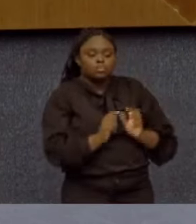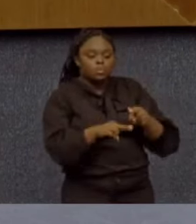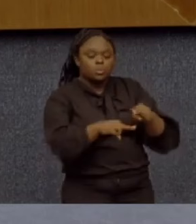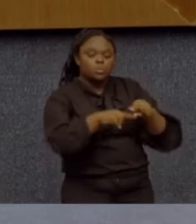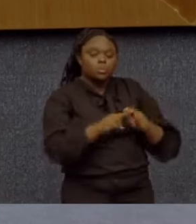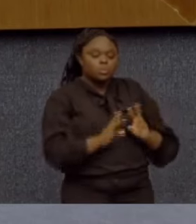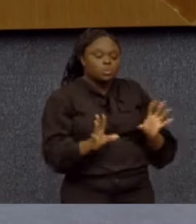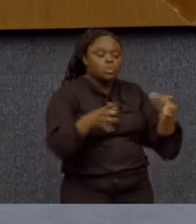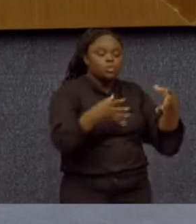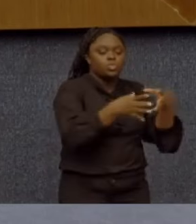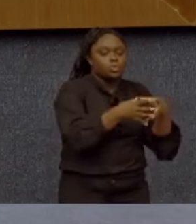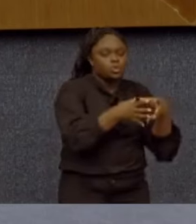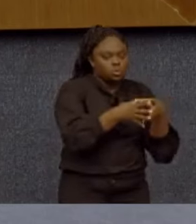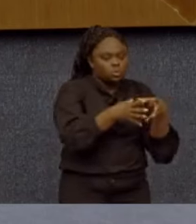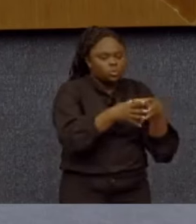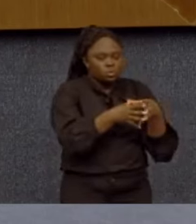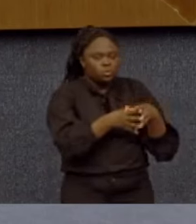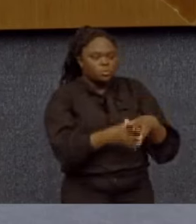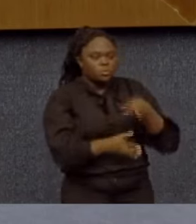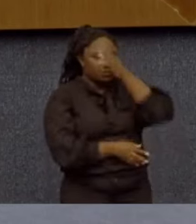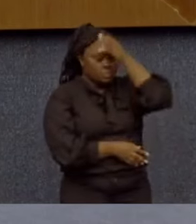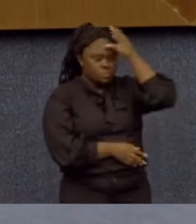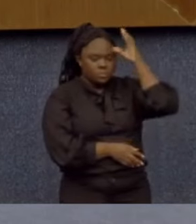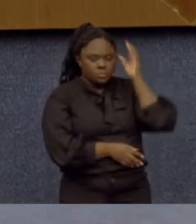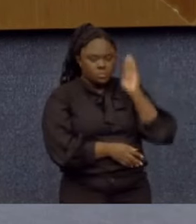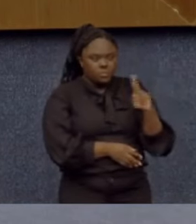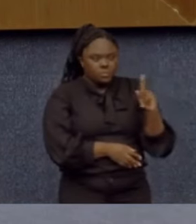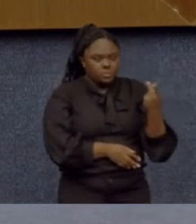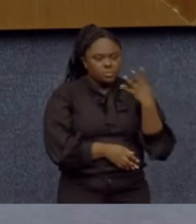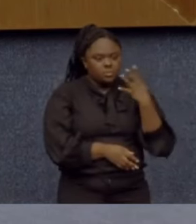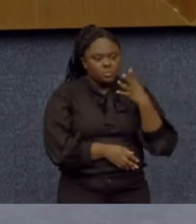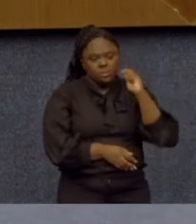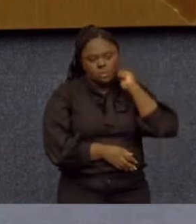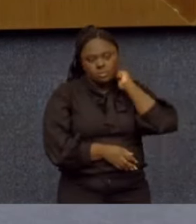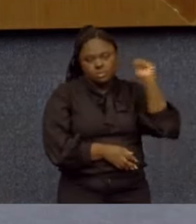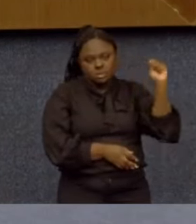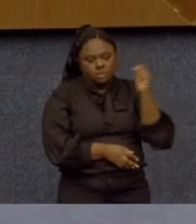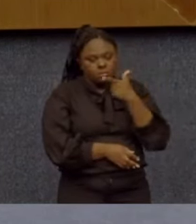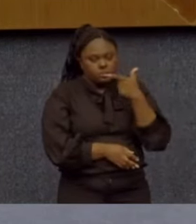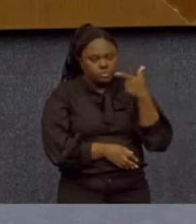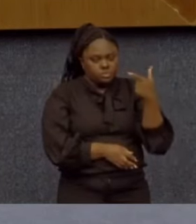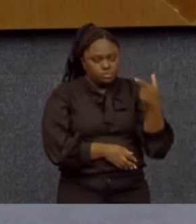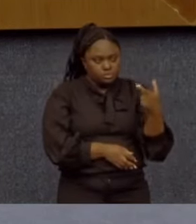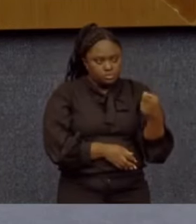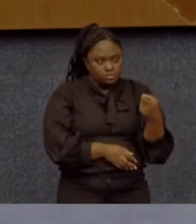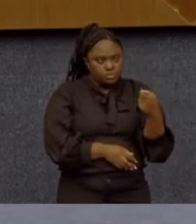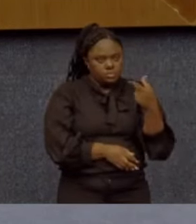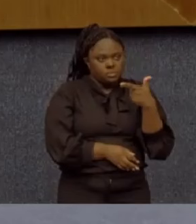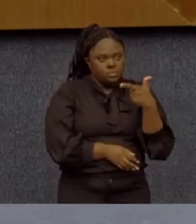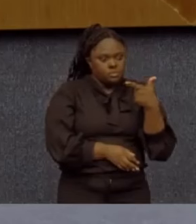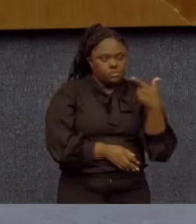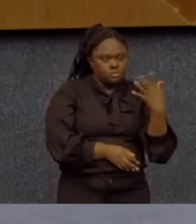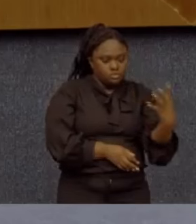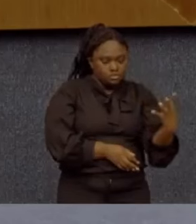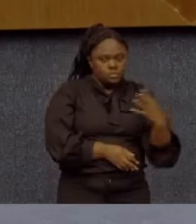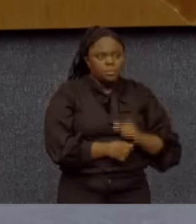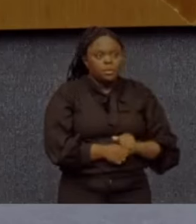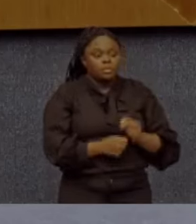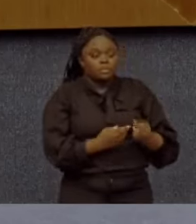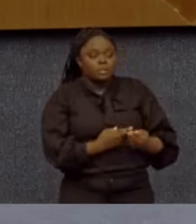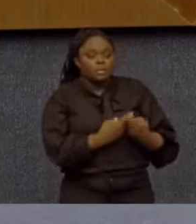coletivo. Câmara Municipal de Belo Horizonte, 4 de abril de 2004, autor da proposição, vereador Vanderlei